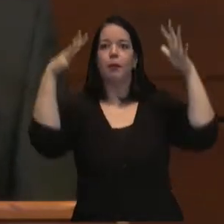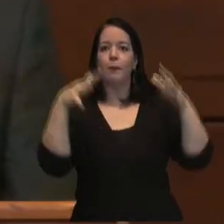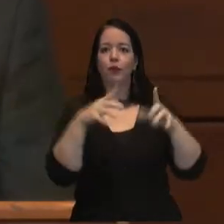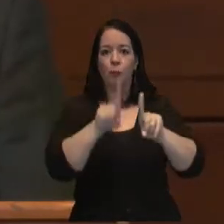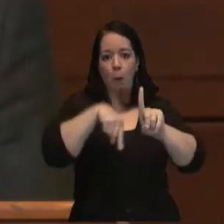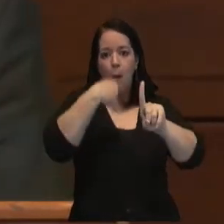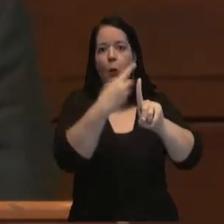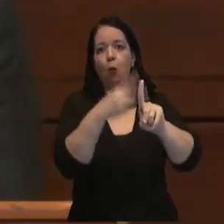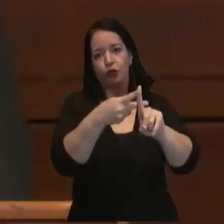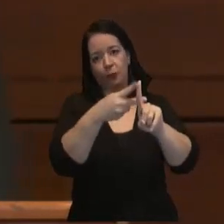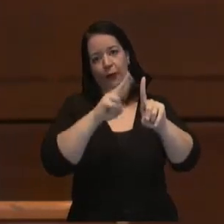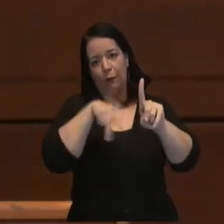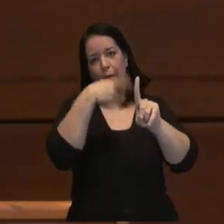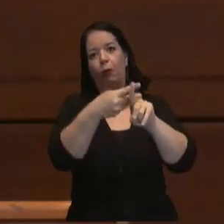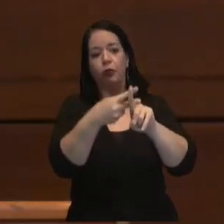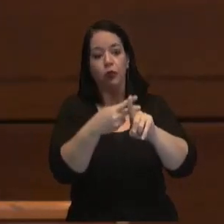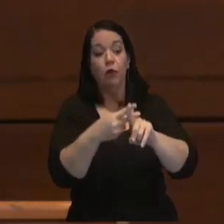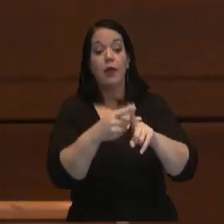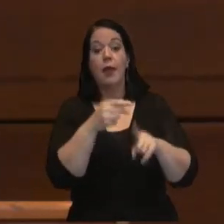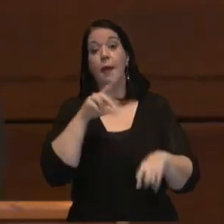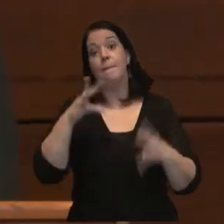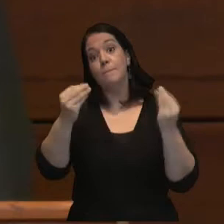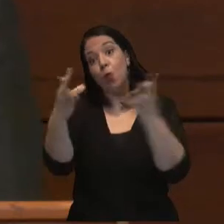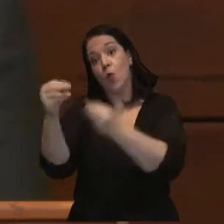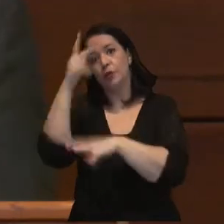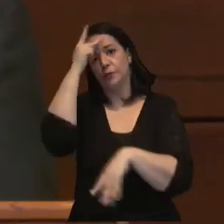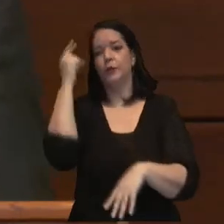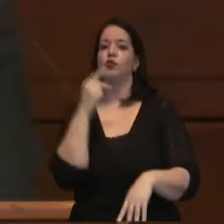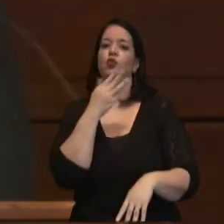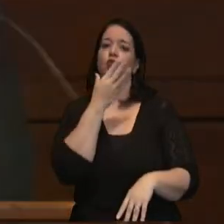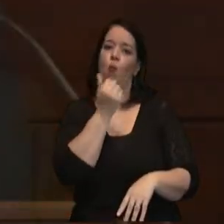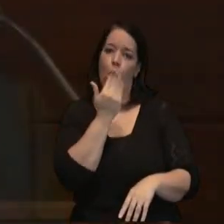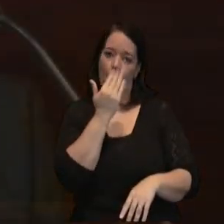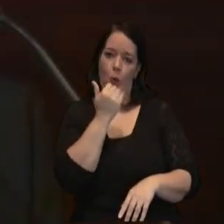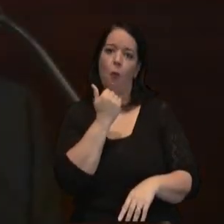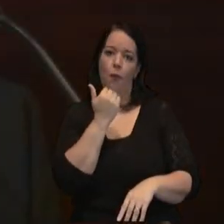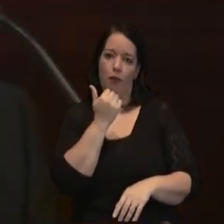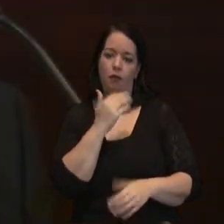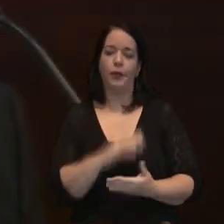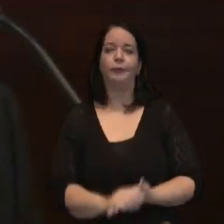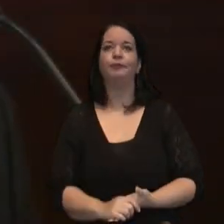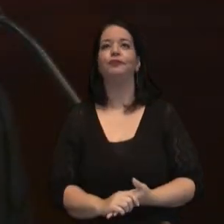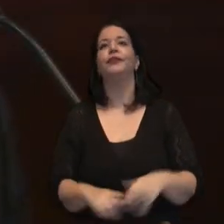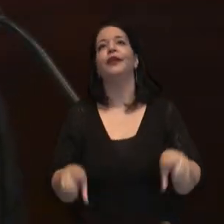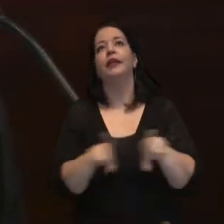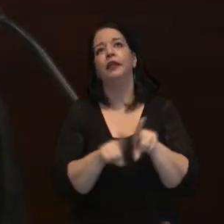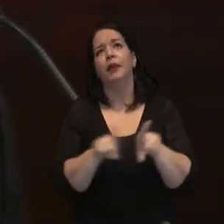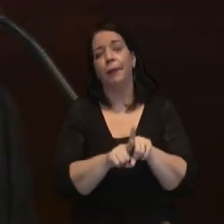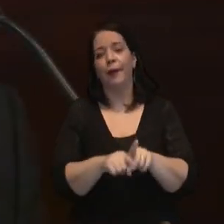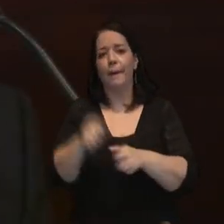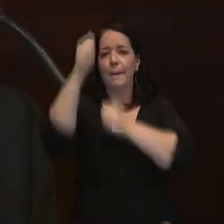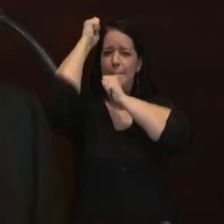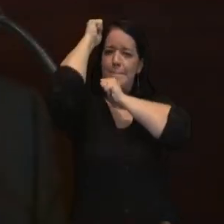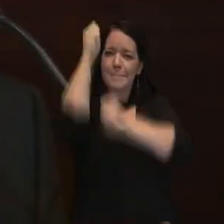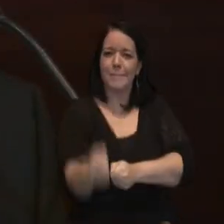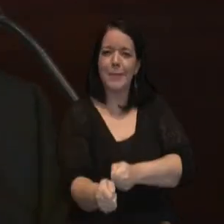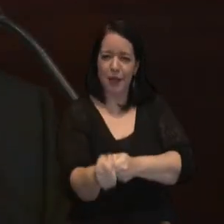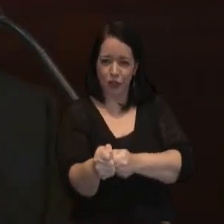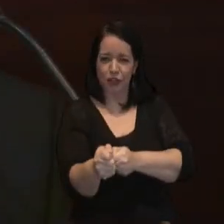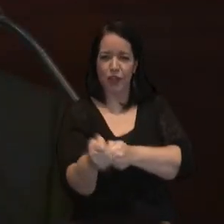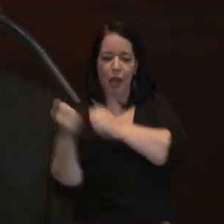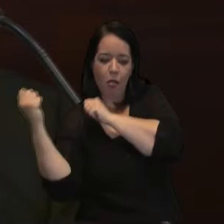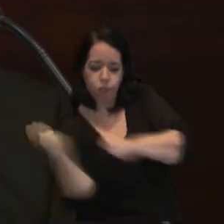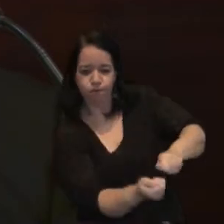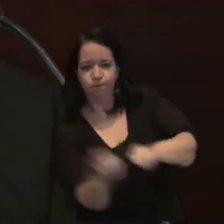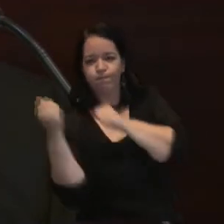foi capaz de, usado por Deus, fazer com que um machado que havia caído dentro do rio, seus discípulos